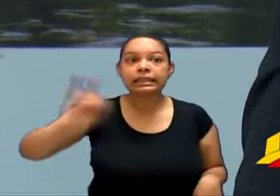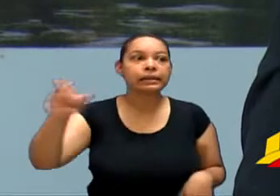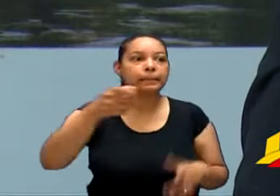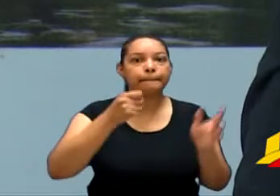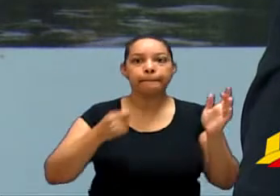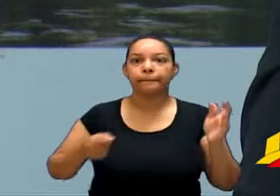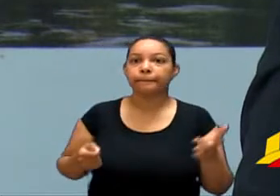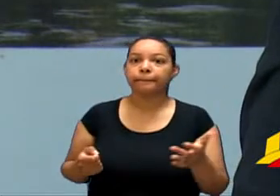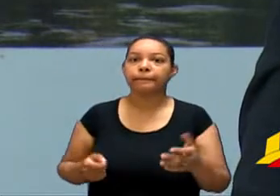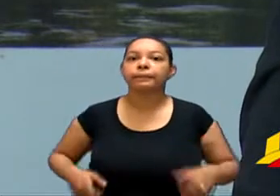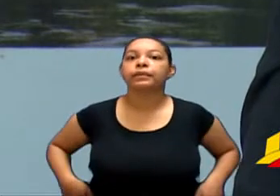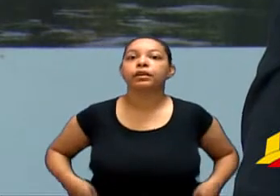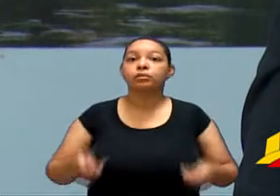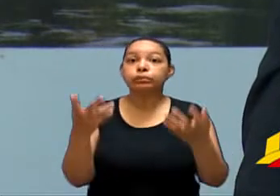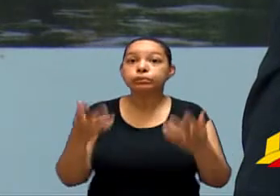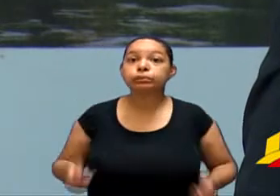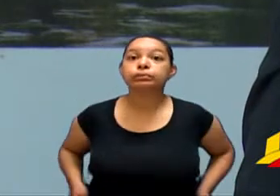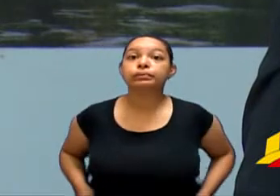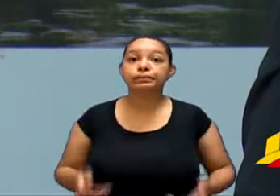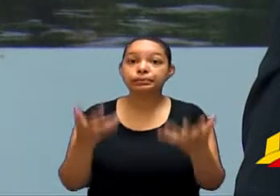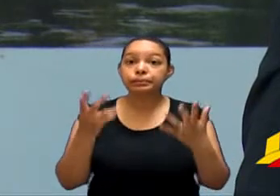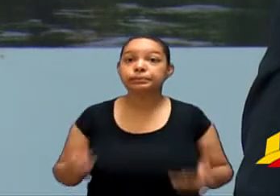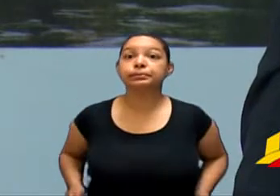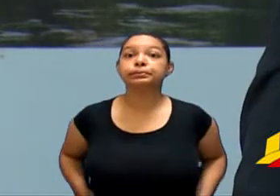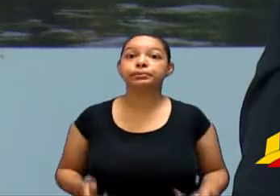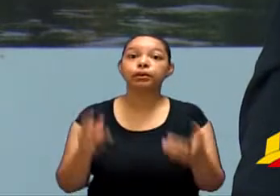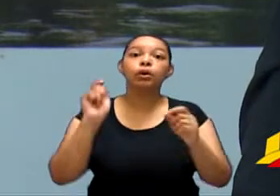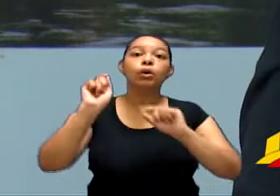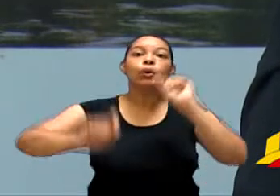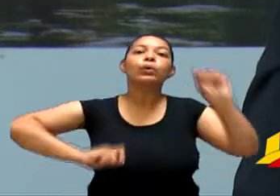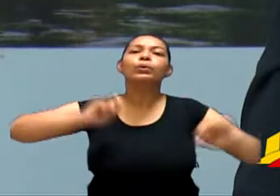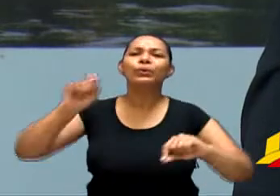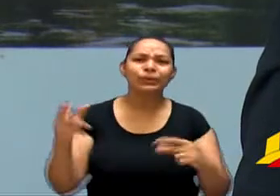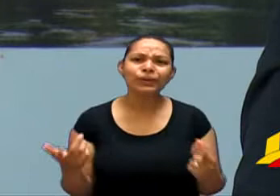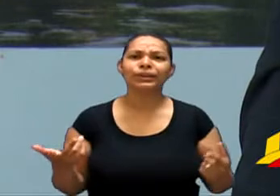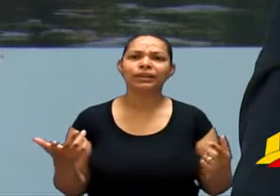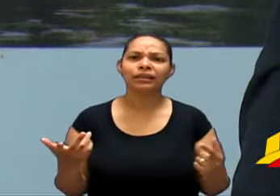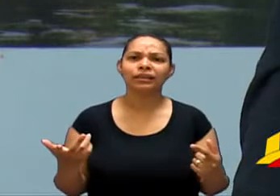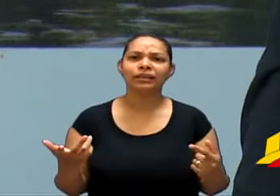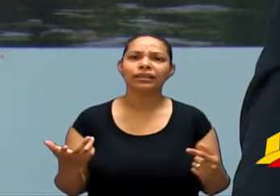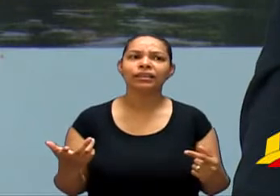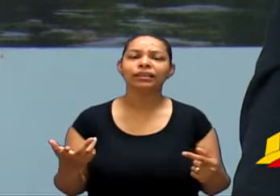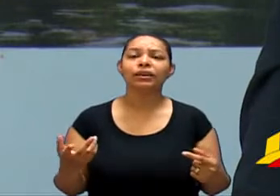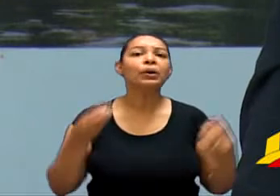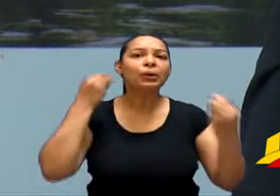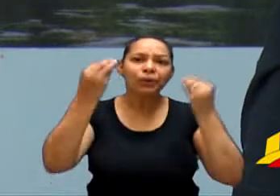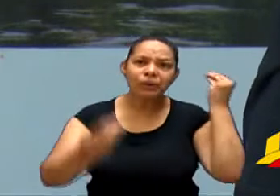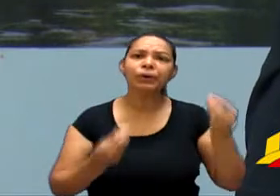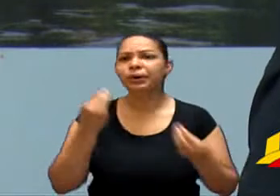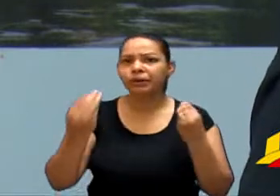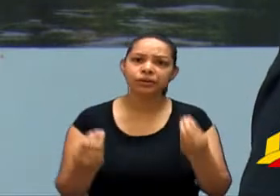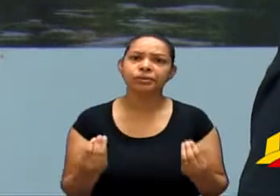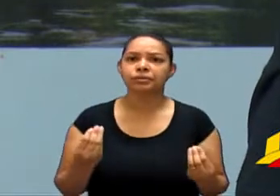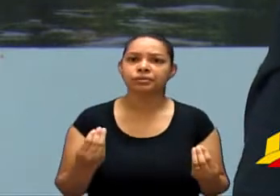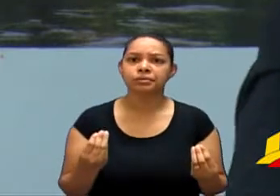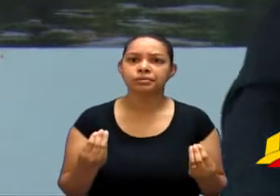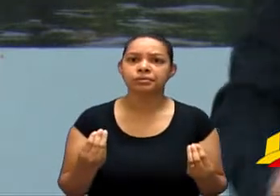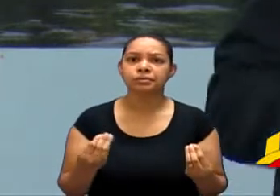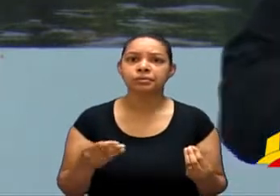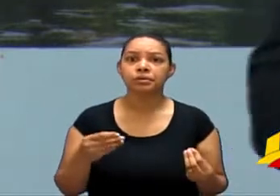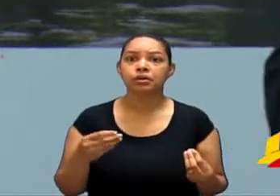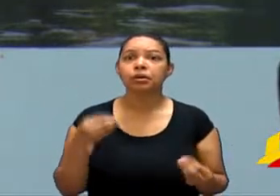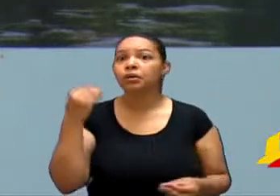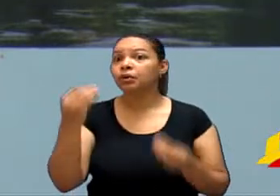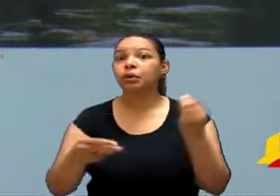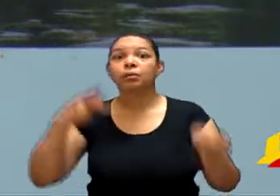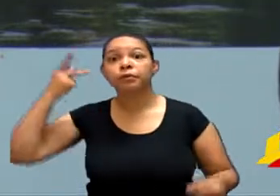tá sendo gasto se está sendo usado esse dinheiro de que forma de que maneira como Vereador e